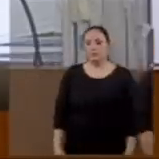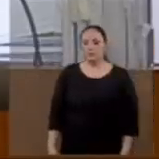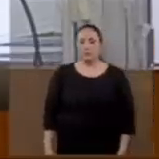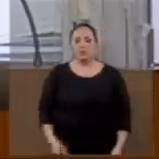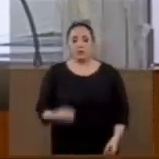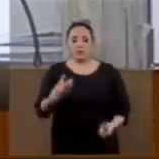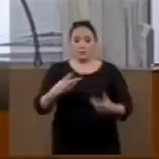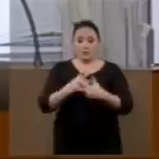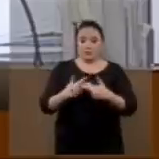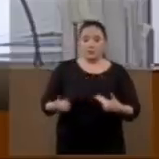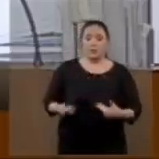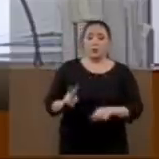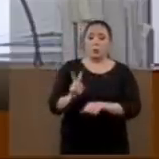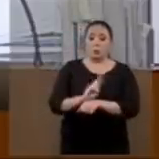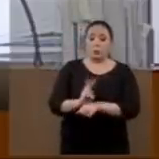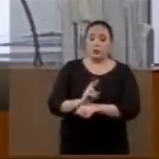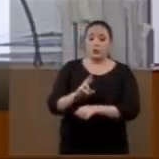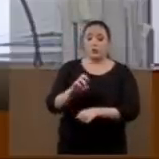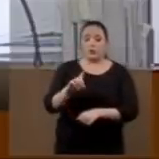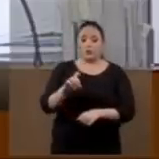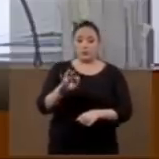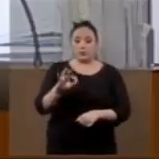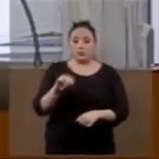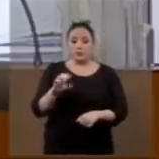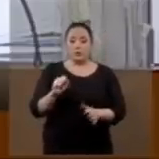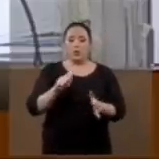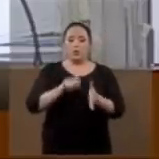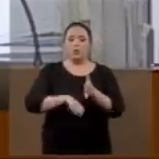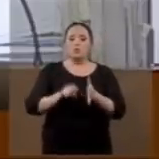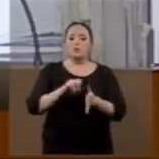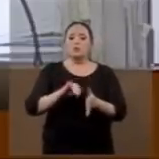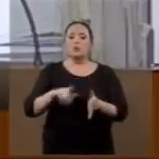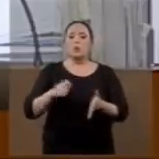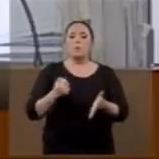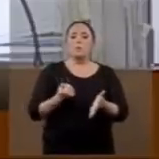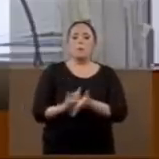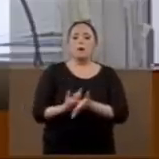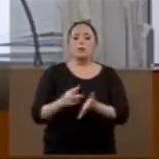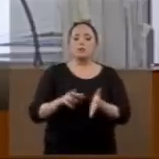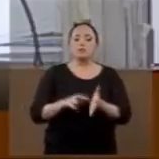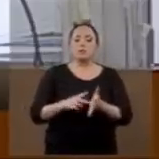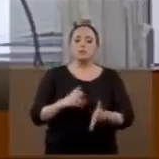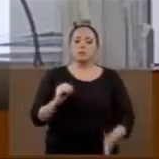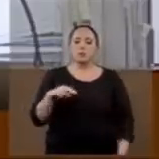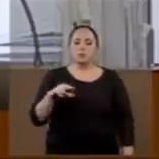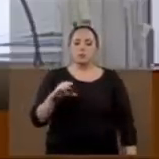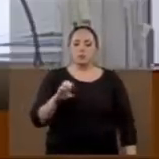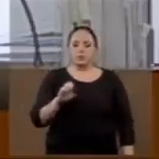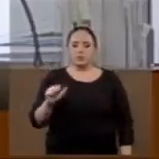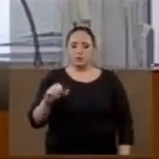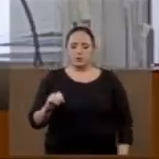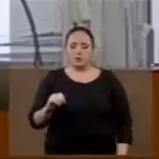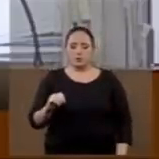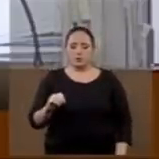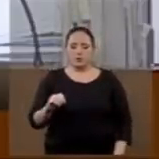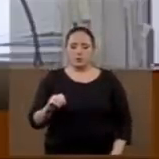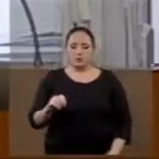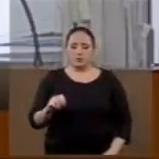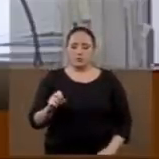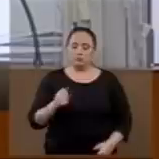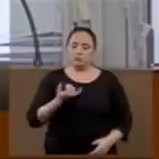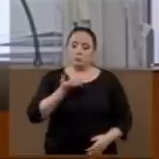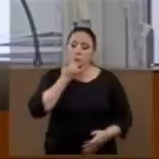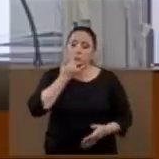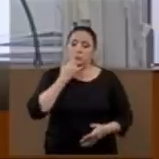de controle da validade dos créditos tributários, cujo não pagamento implica concessão a cassação